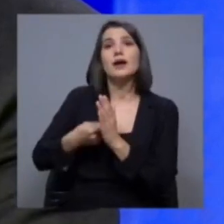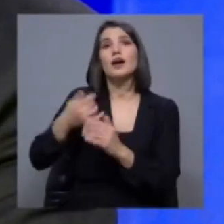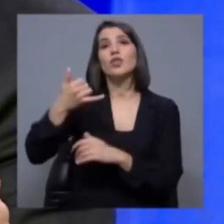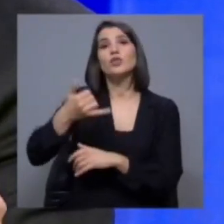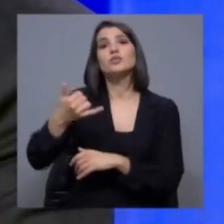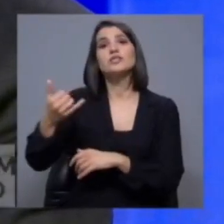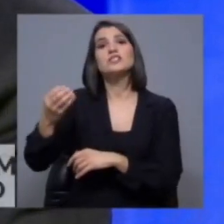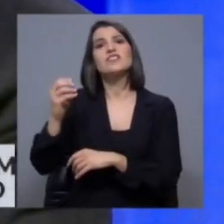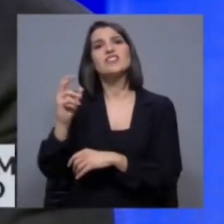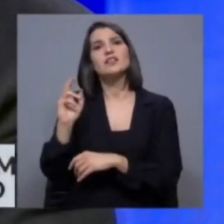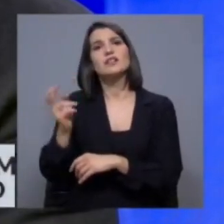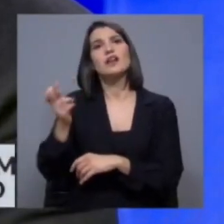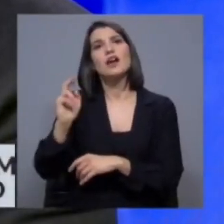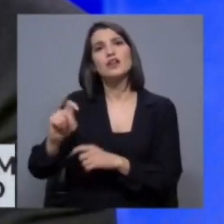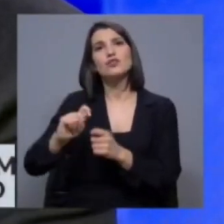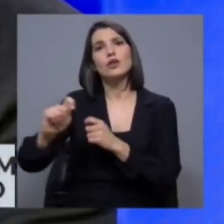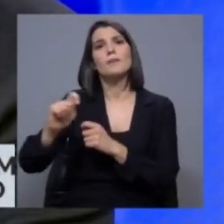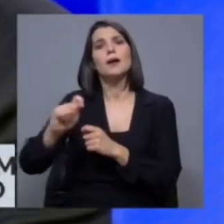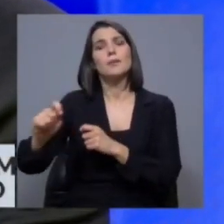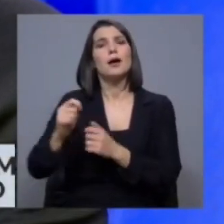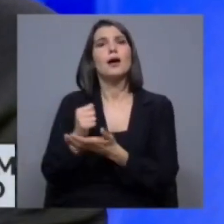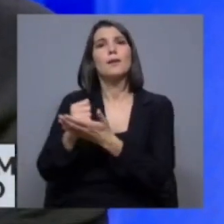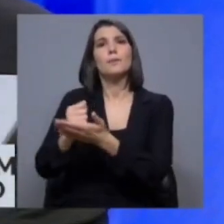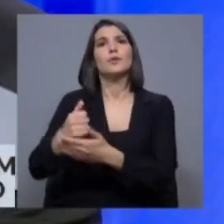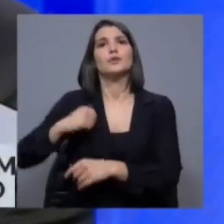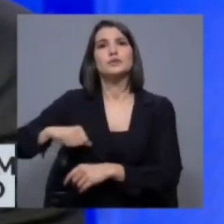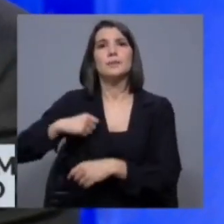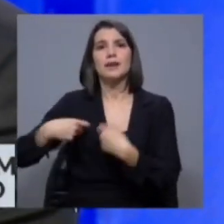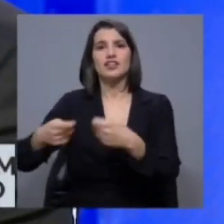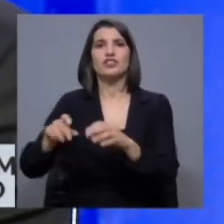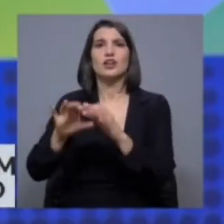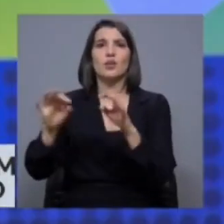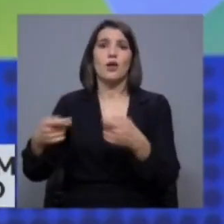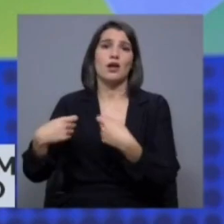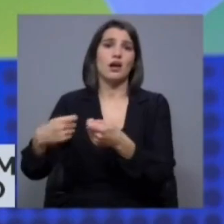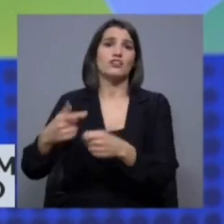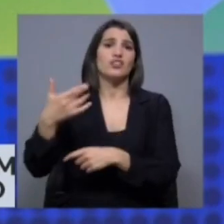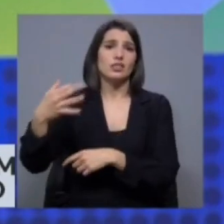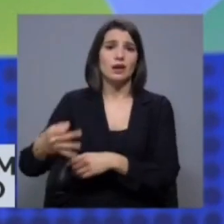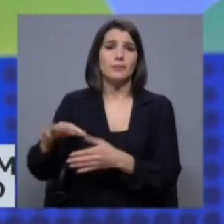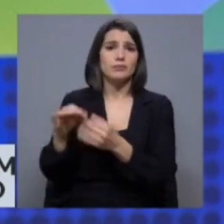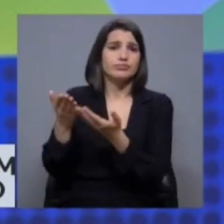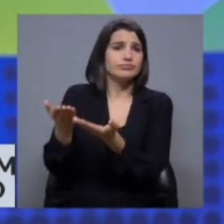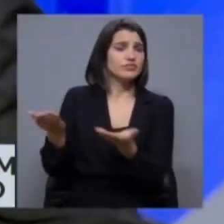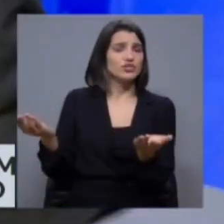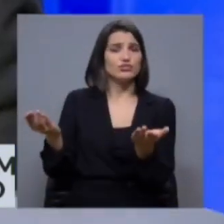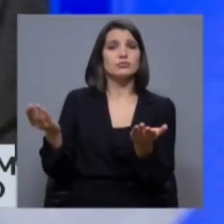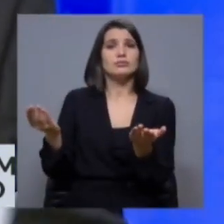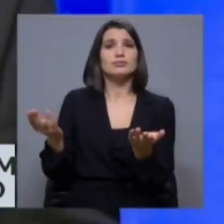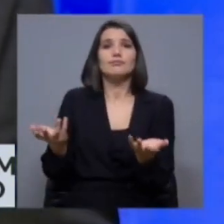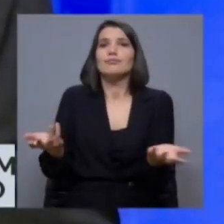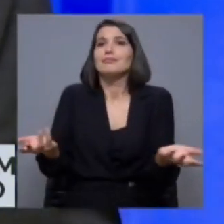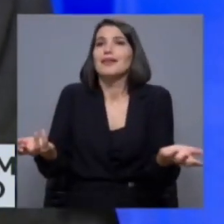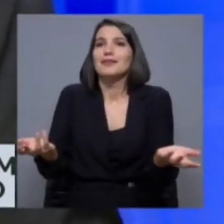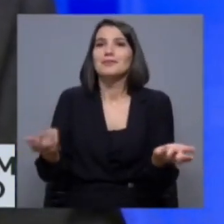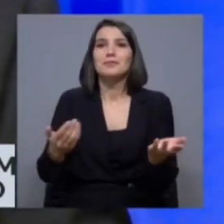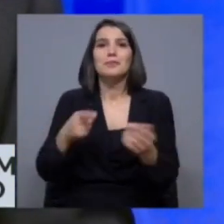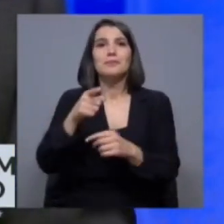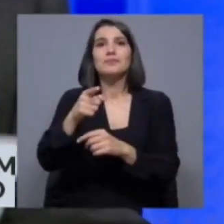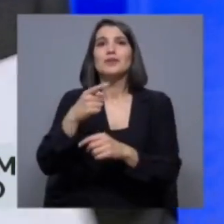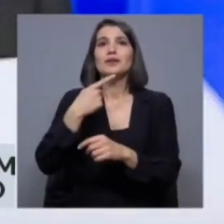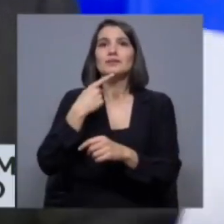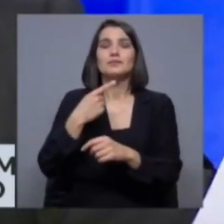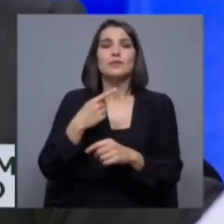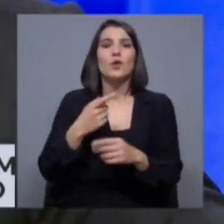duzentos e vinte anos depois o as pessoas já tinha cigana para gastar o meu dinheiro para nós gastar Natal e contexto o como é qual é a